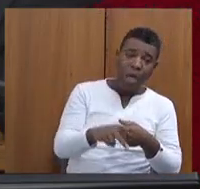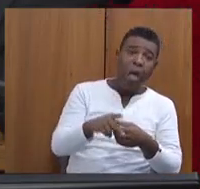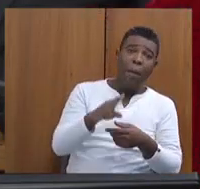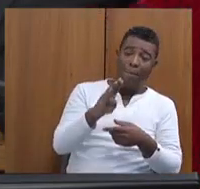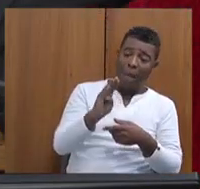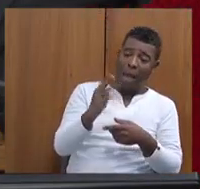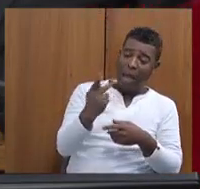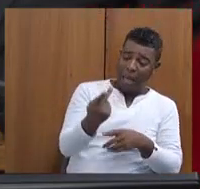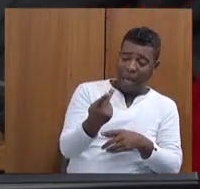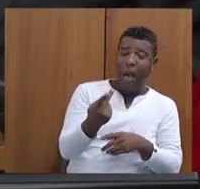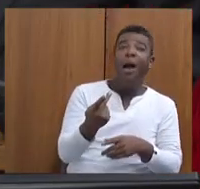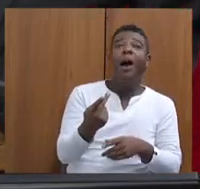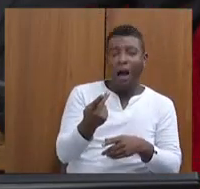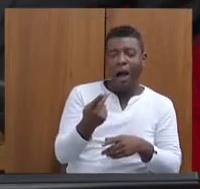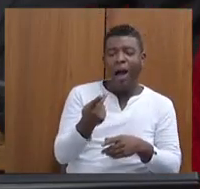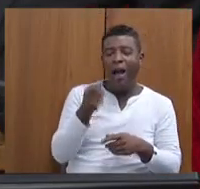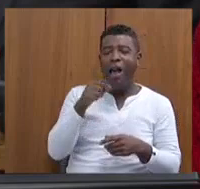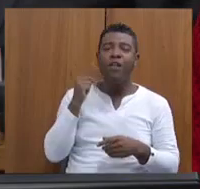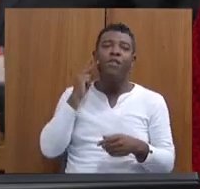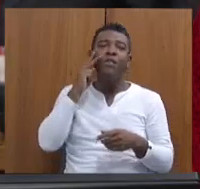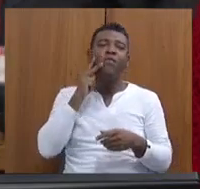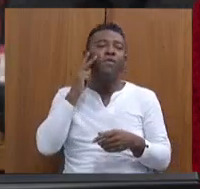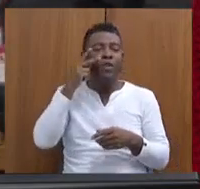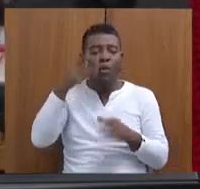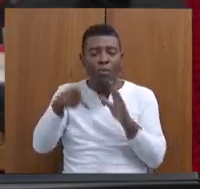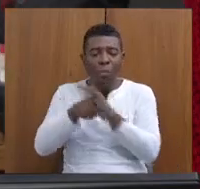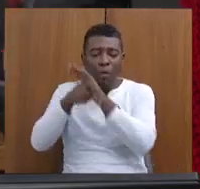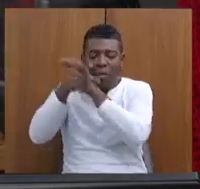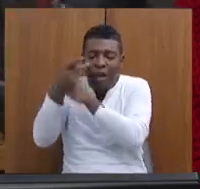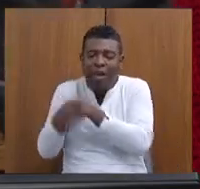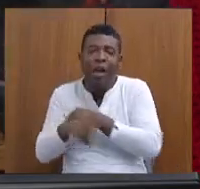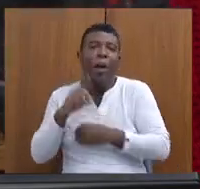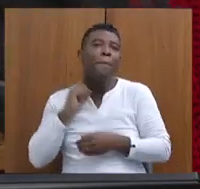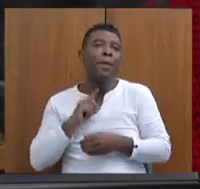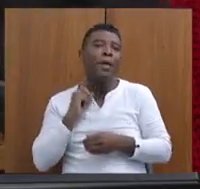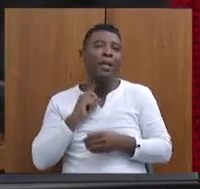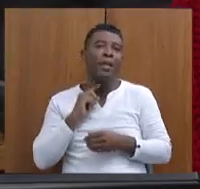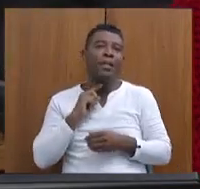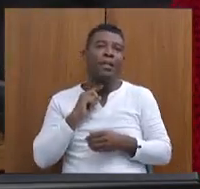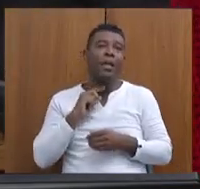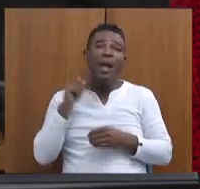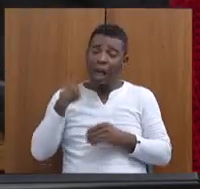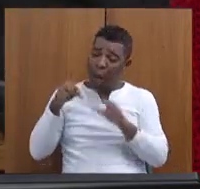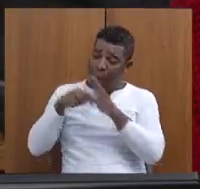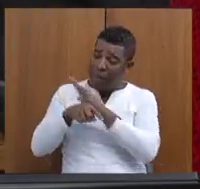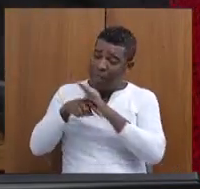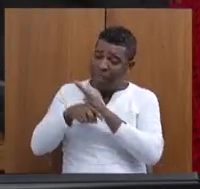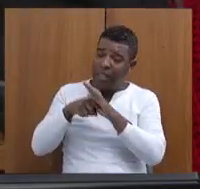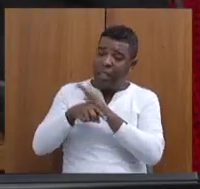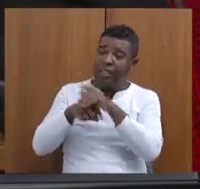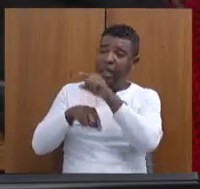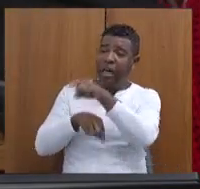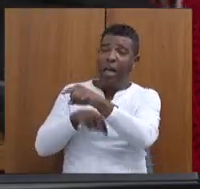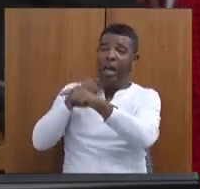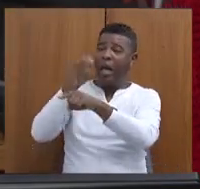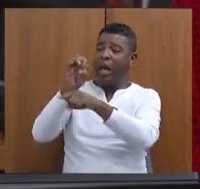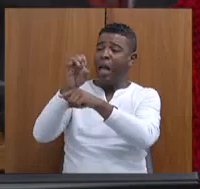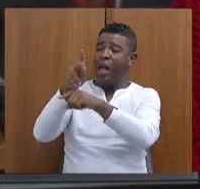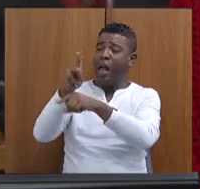mineiros que foram frutos de Pesquisas foram feitas através da epamiga poda